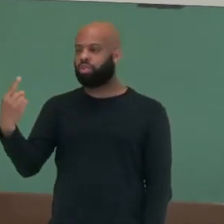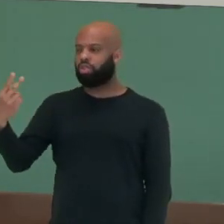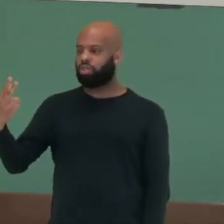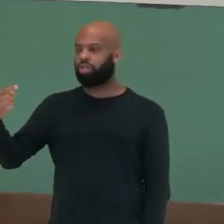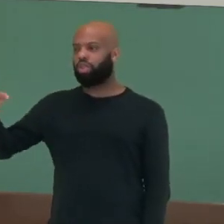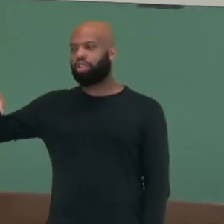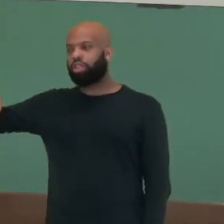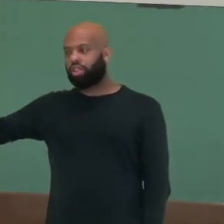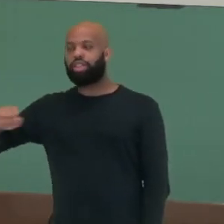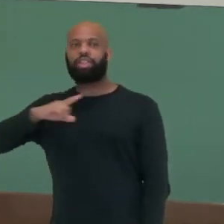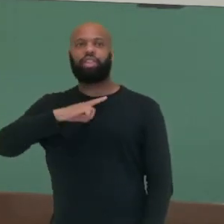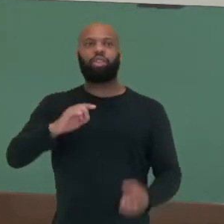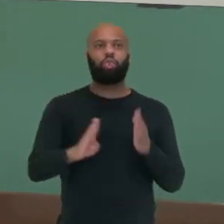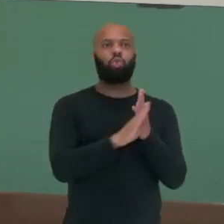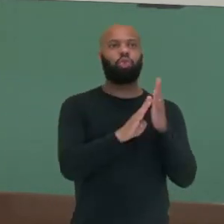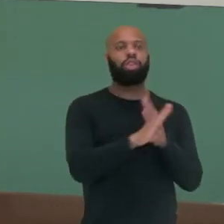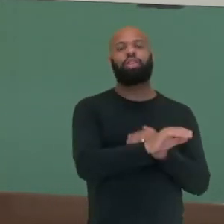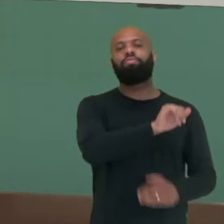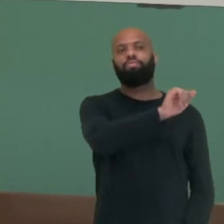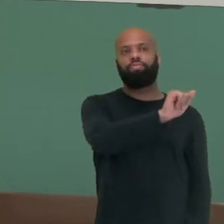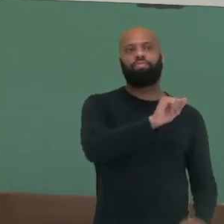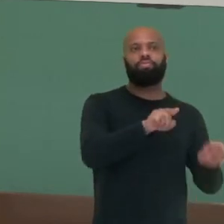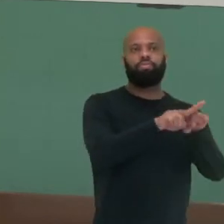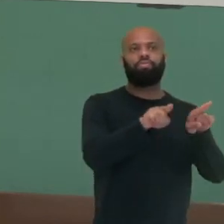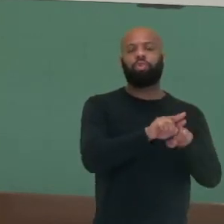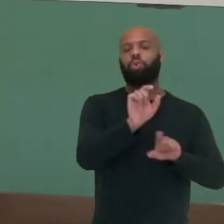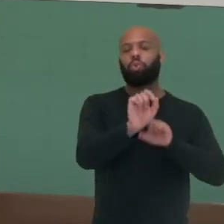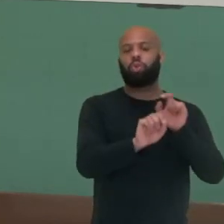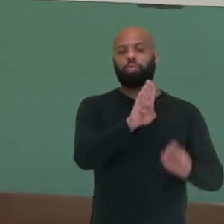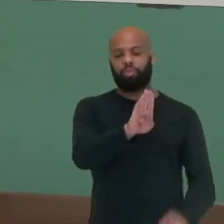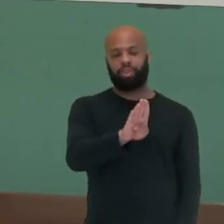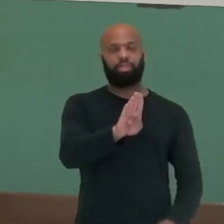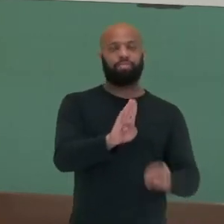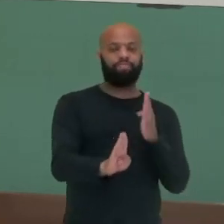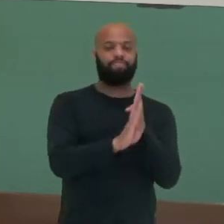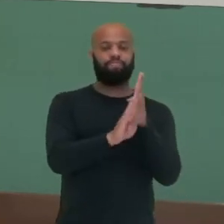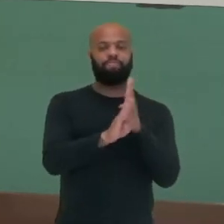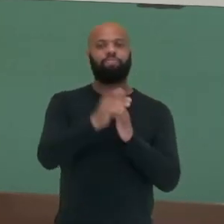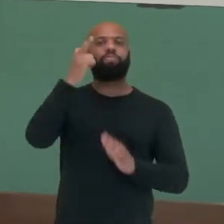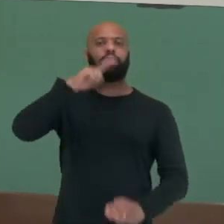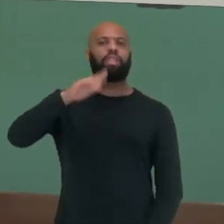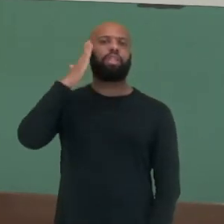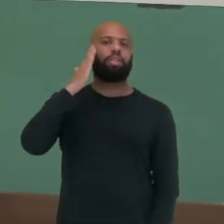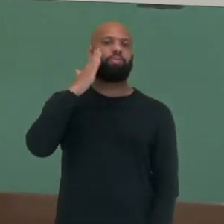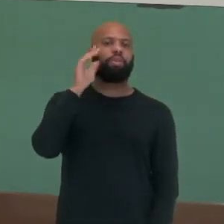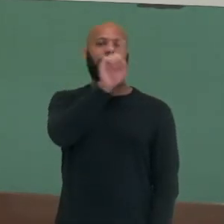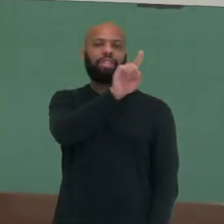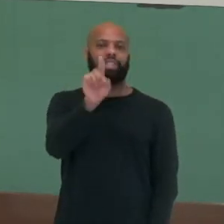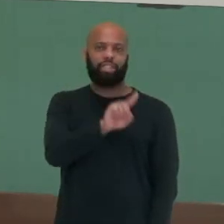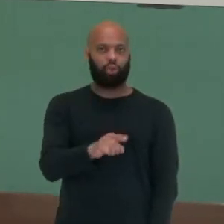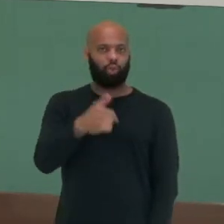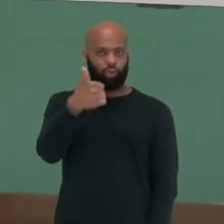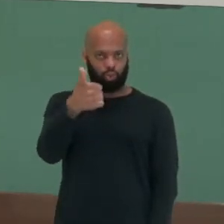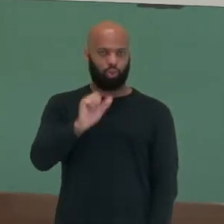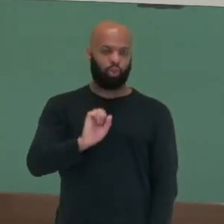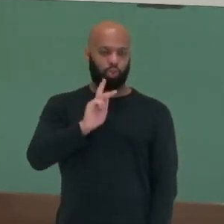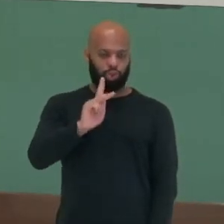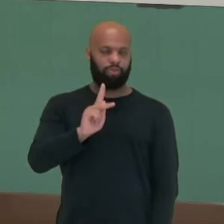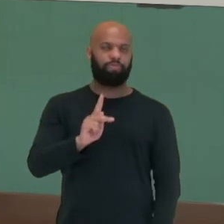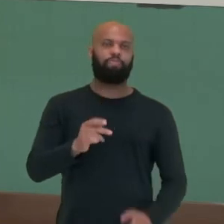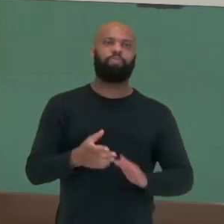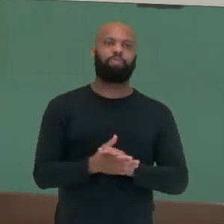precisamos determinar qual é o valor de A e qual é o valor de B, para a gente saber qual é o valor de Z1